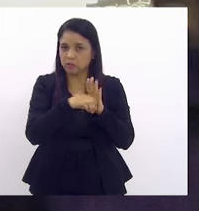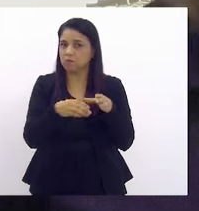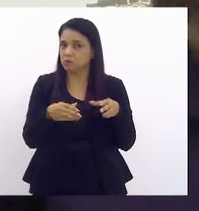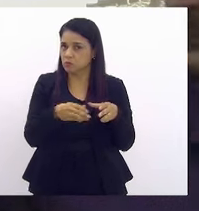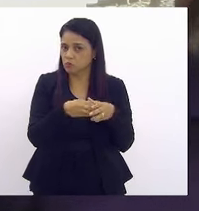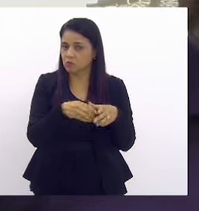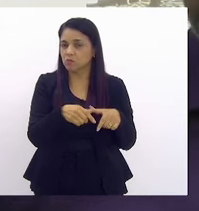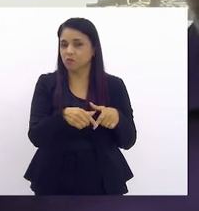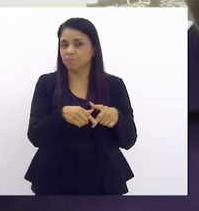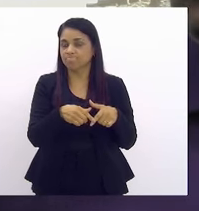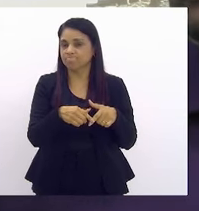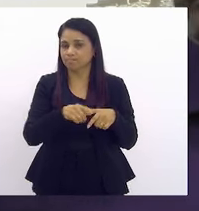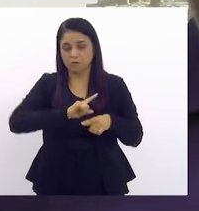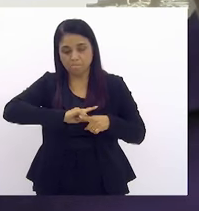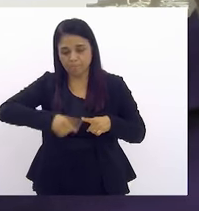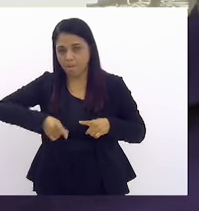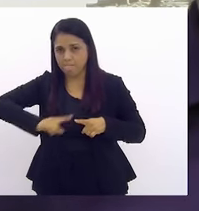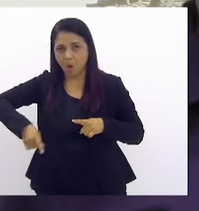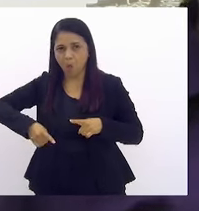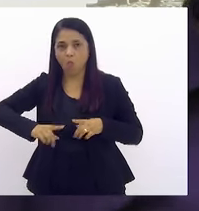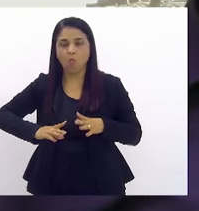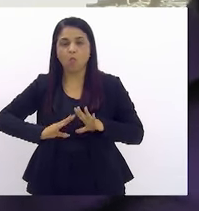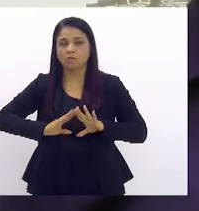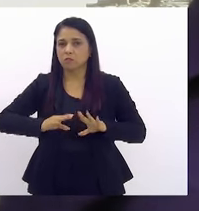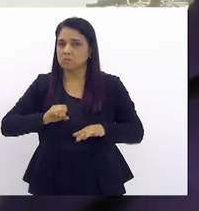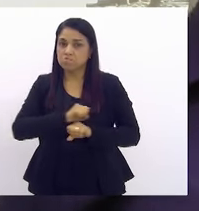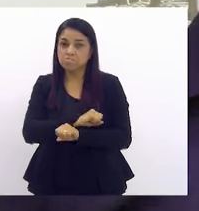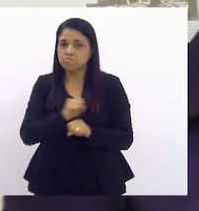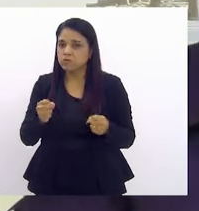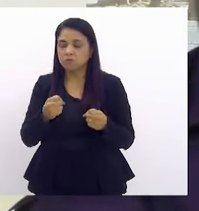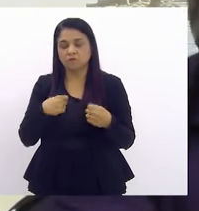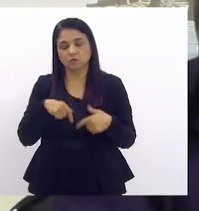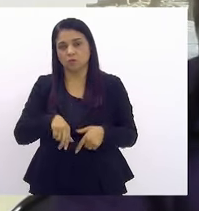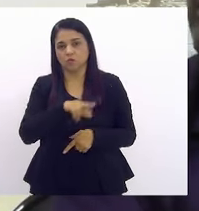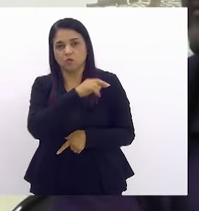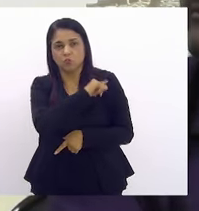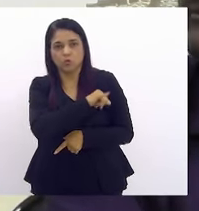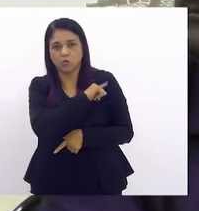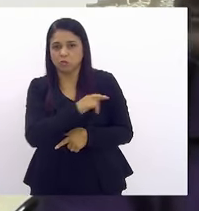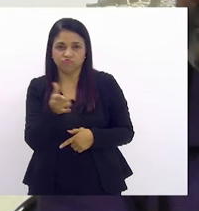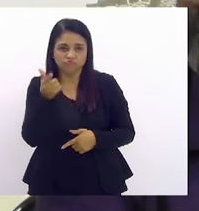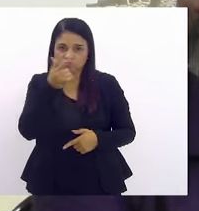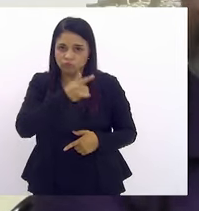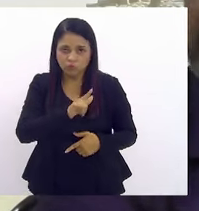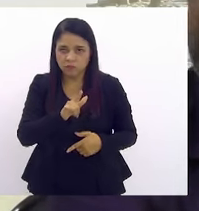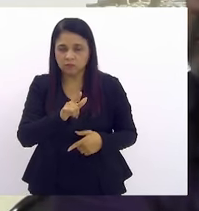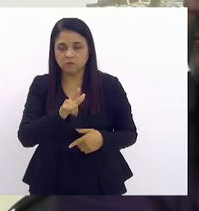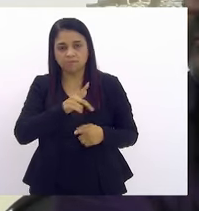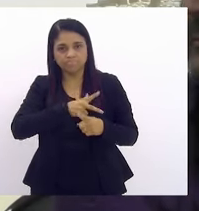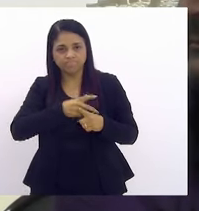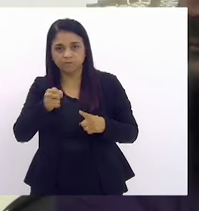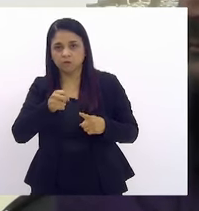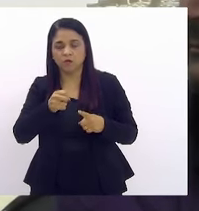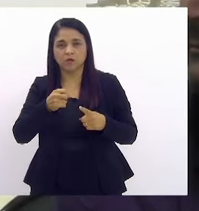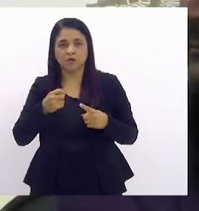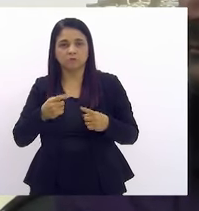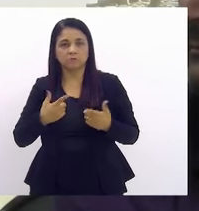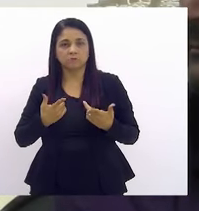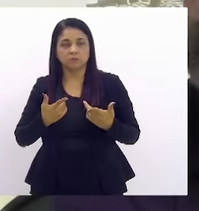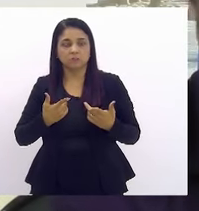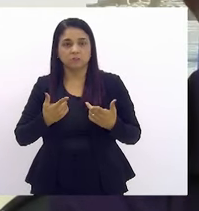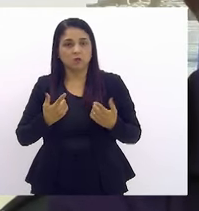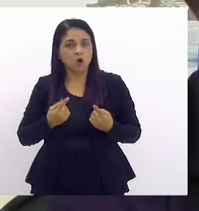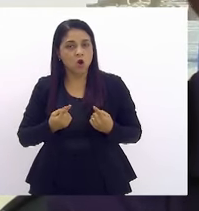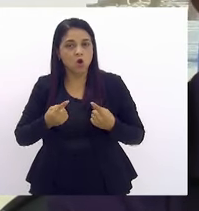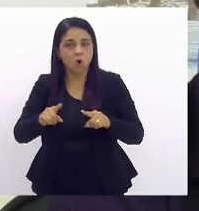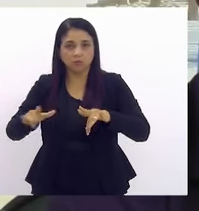com esse tipo de gente. Não é possível que o Rio de Janeiro não vá vencer essa guerra contra as